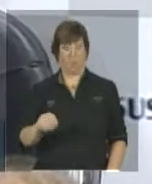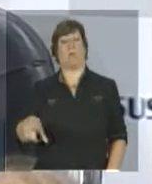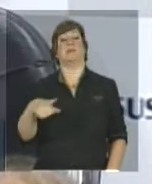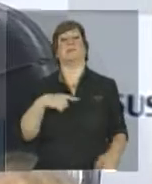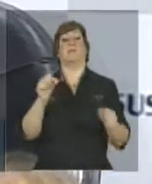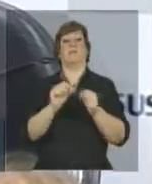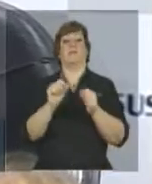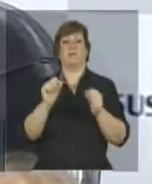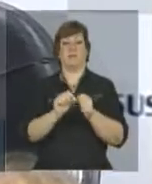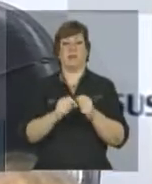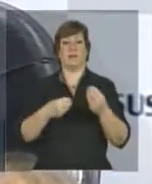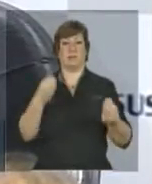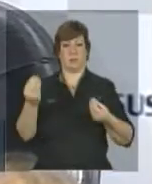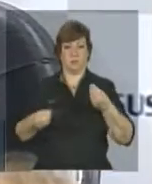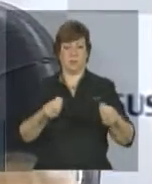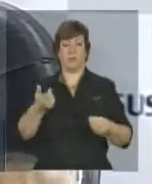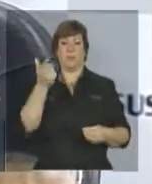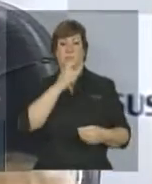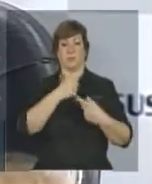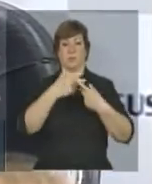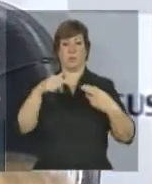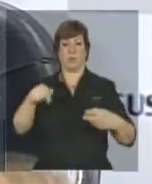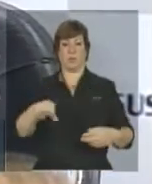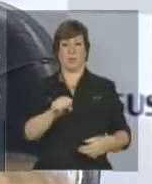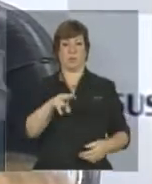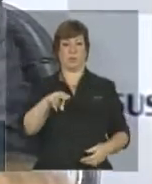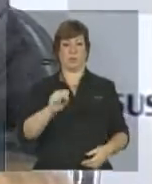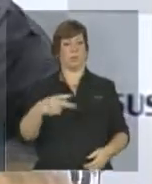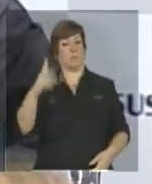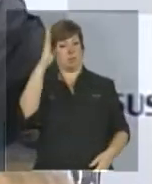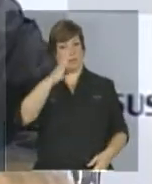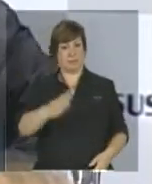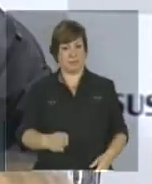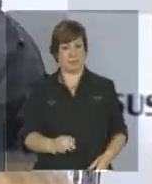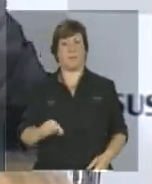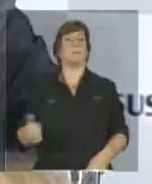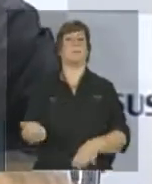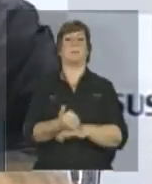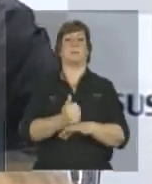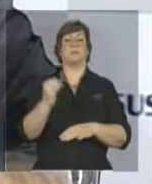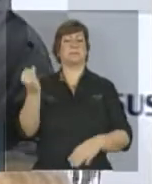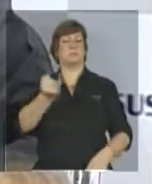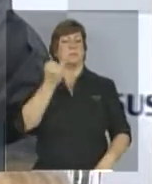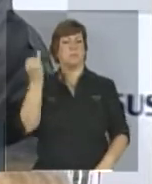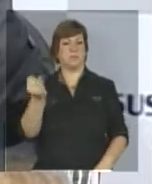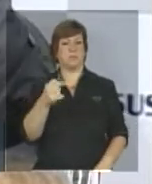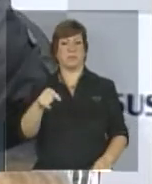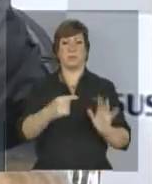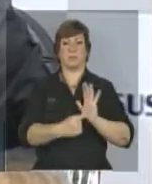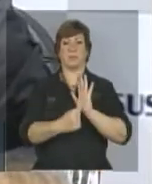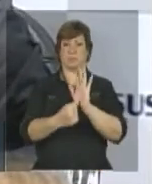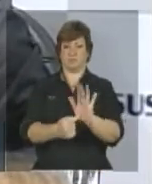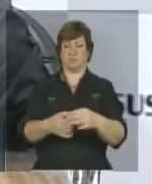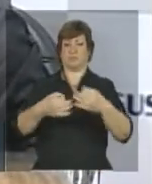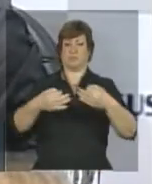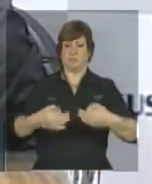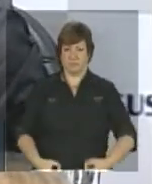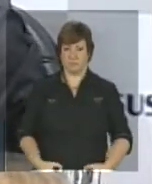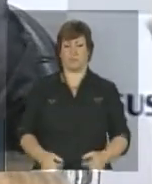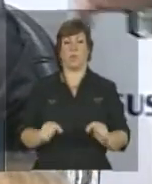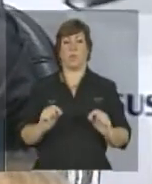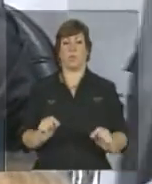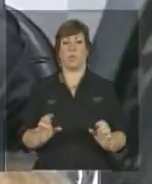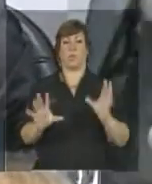SUS no Brasil e nada melhor para comprovar essa consolidação do que